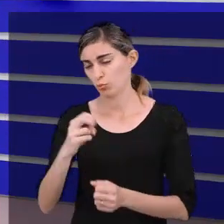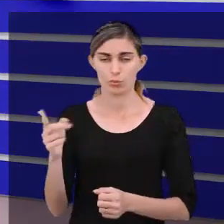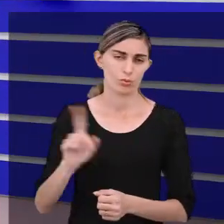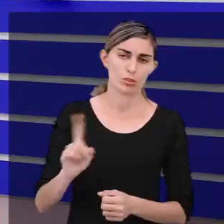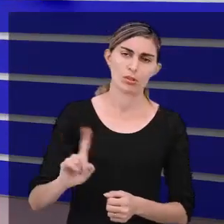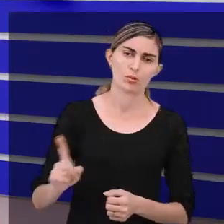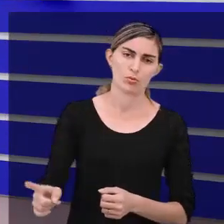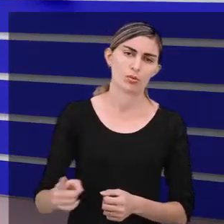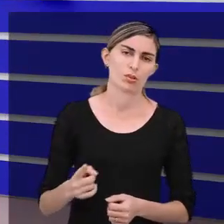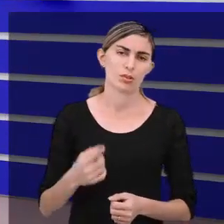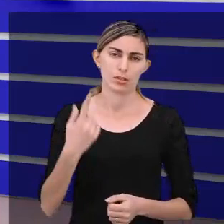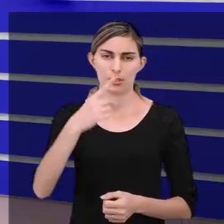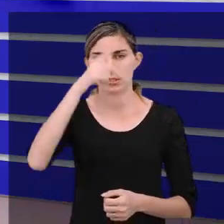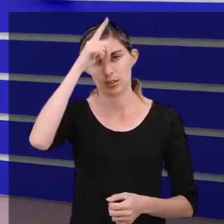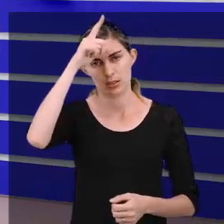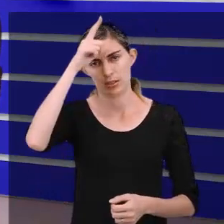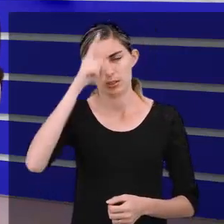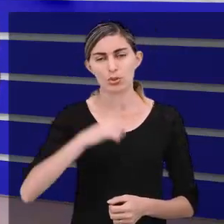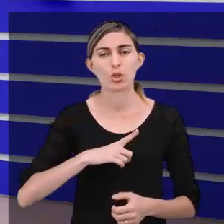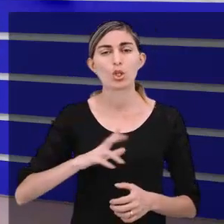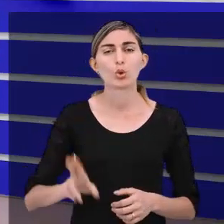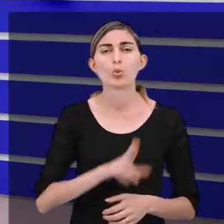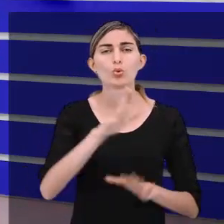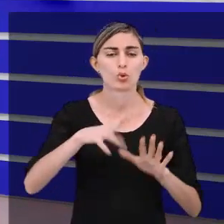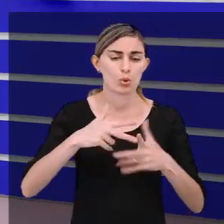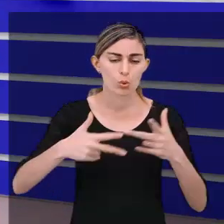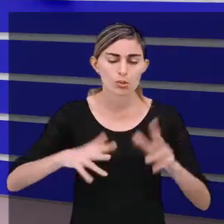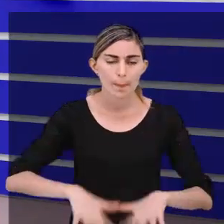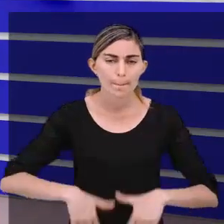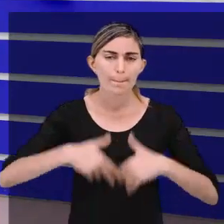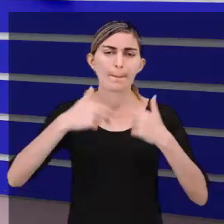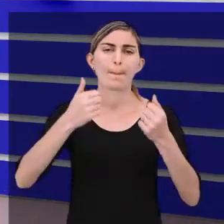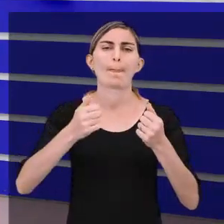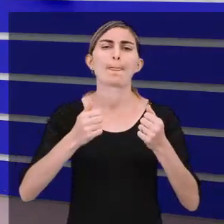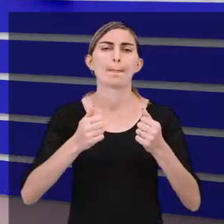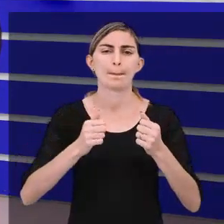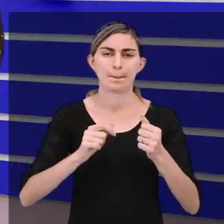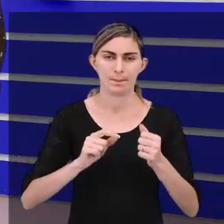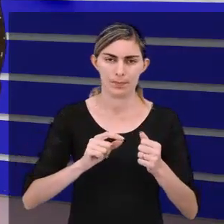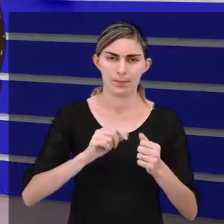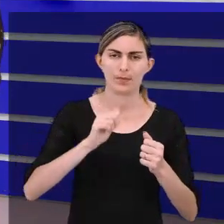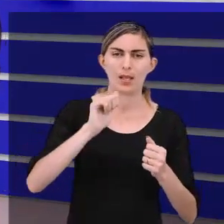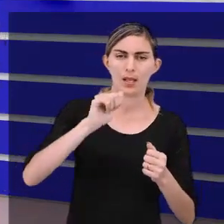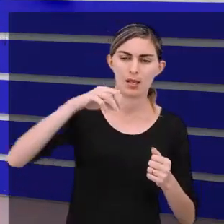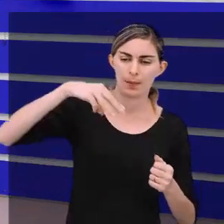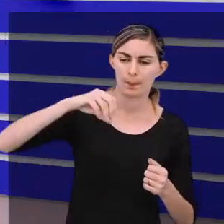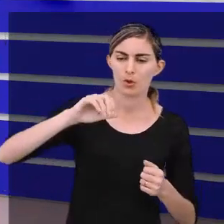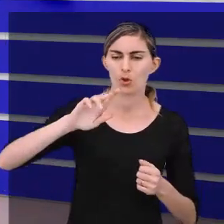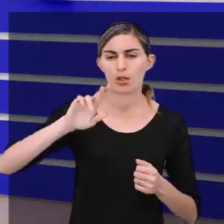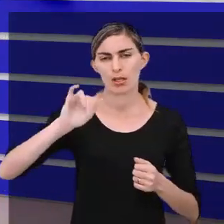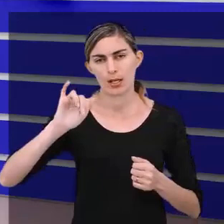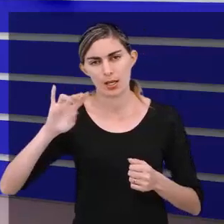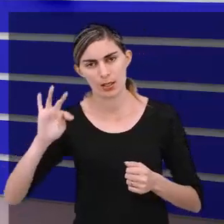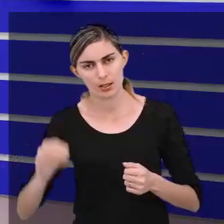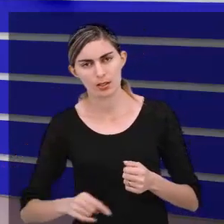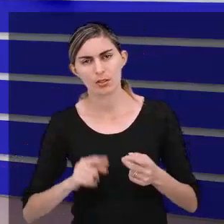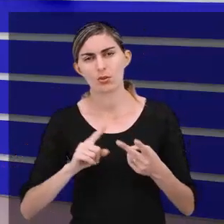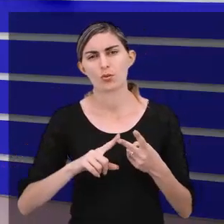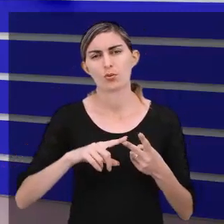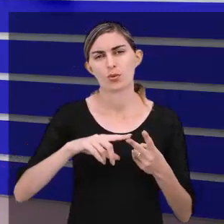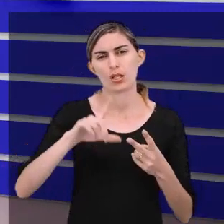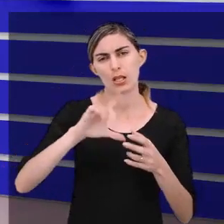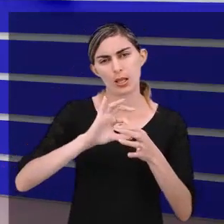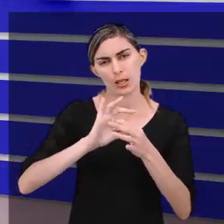isso? Esse líder, ele usa o que tem de melhor, tá certo? No autocrático, no liberal e no